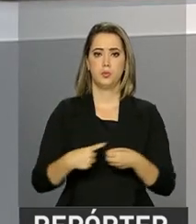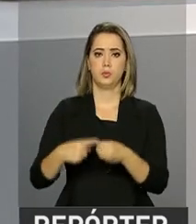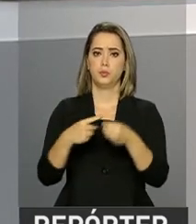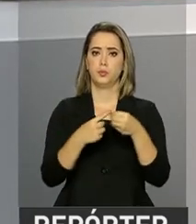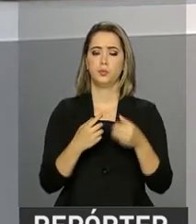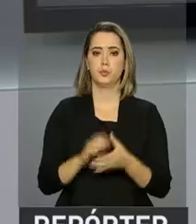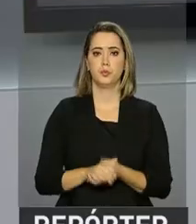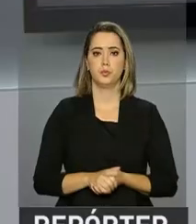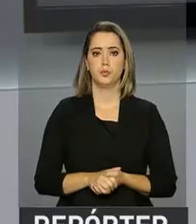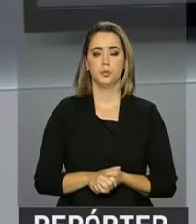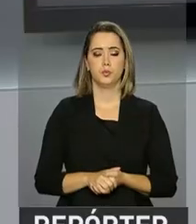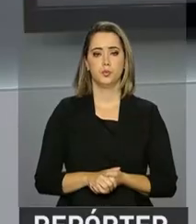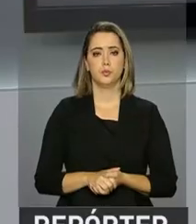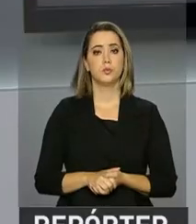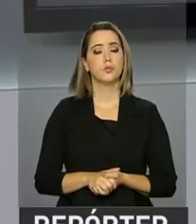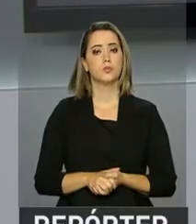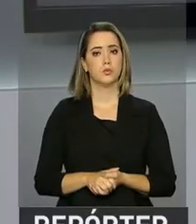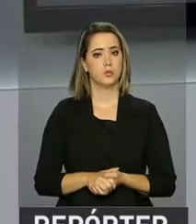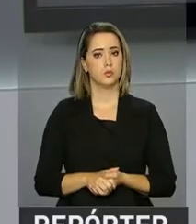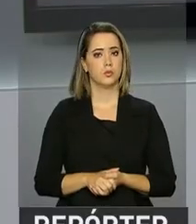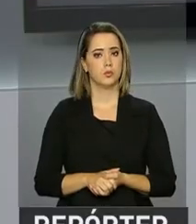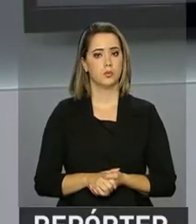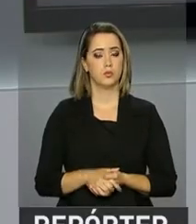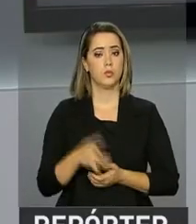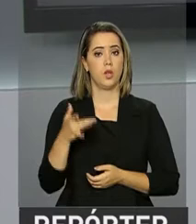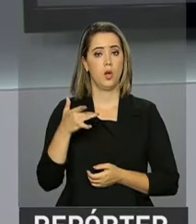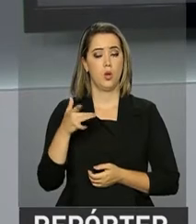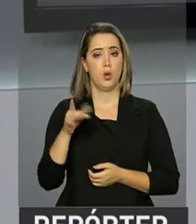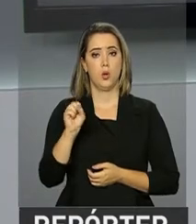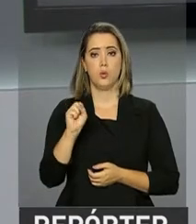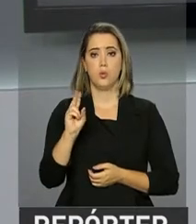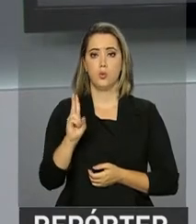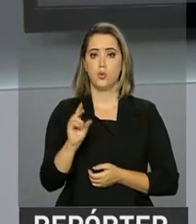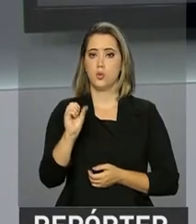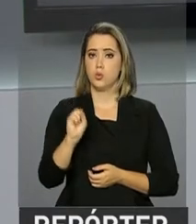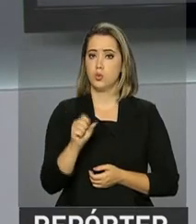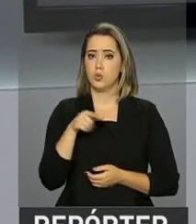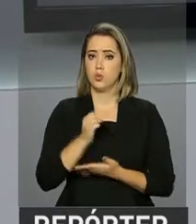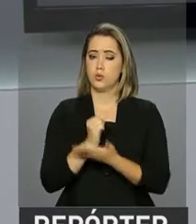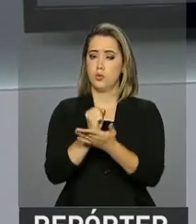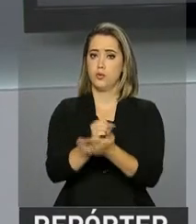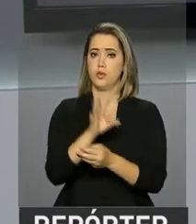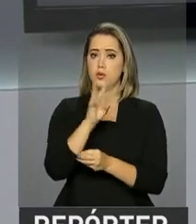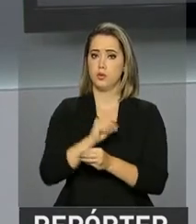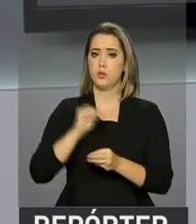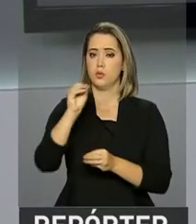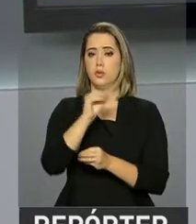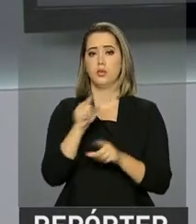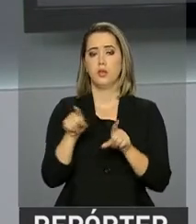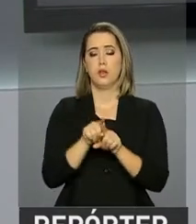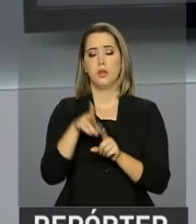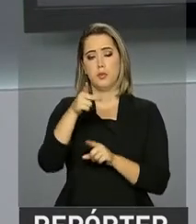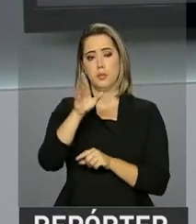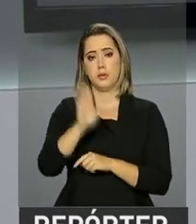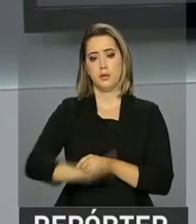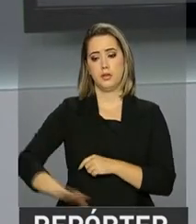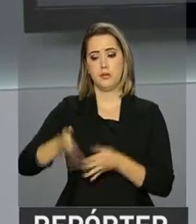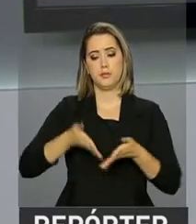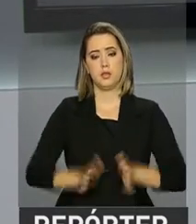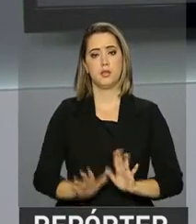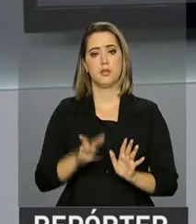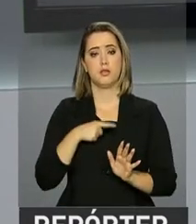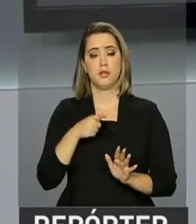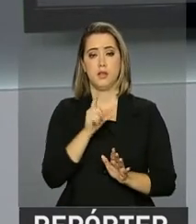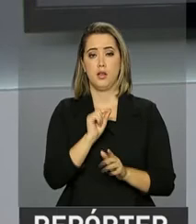país o sistema único de saúde oferece tratamento e assistência para crianças que nascem com uma má formação